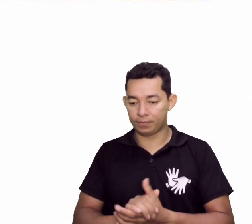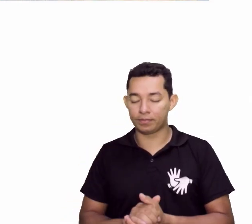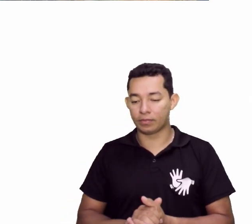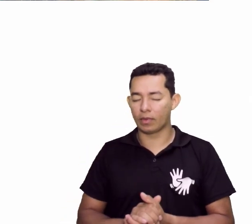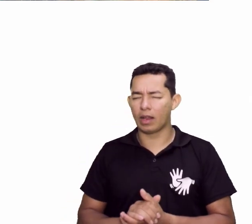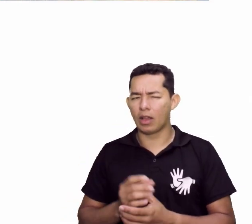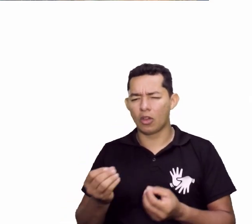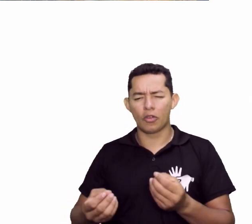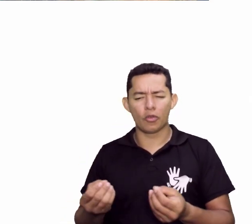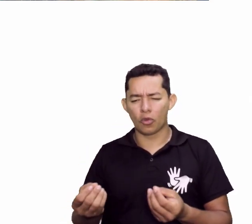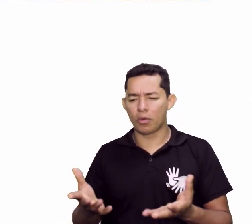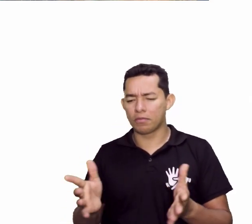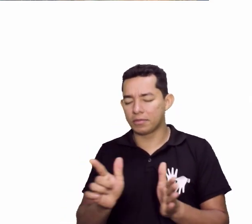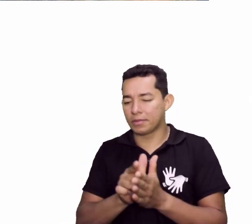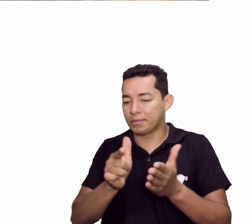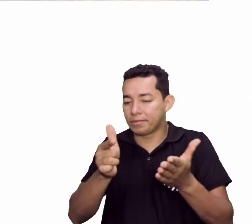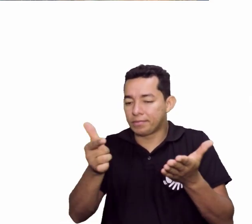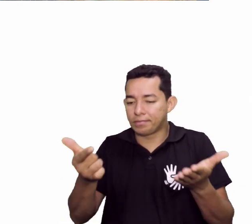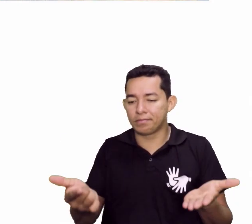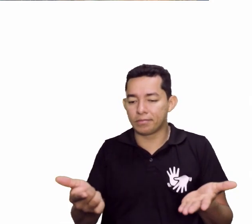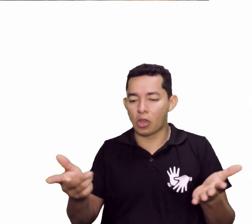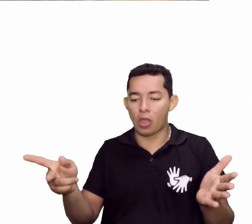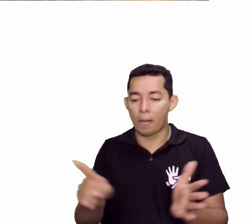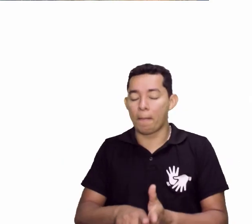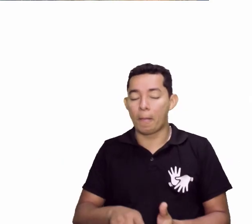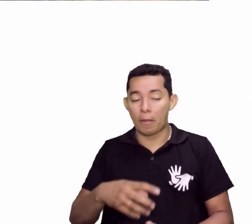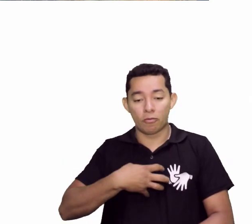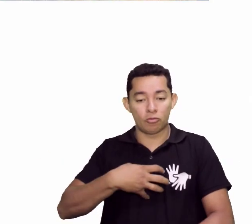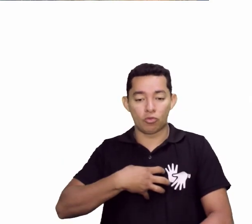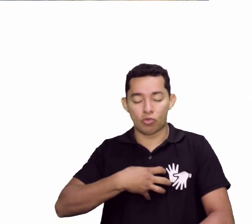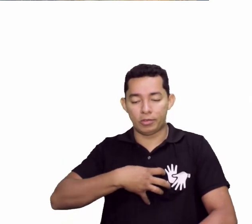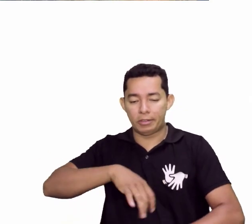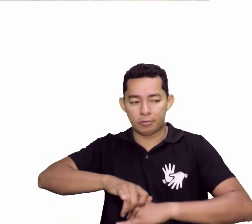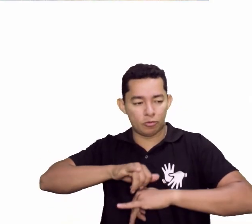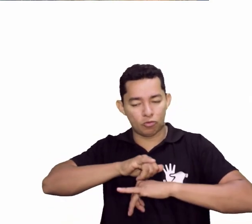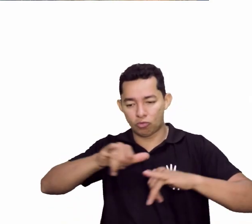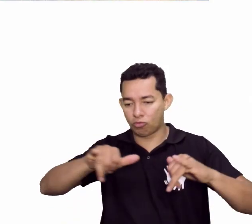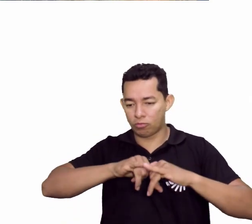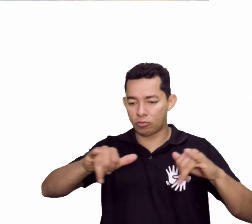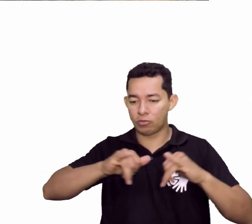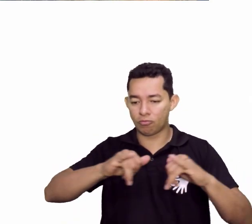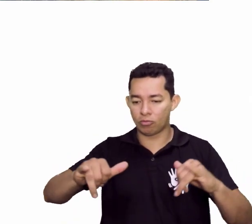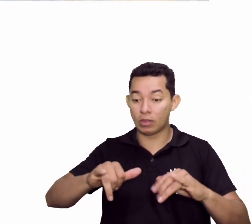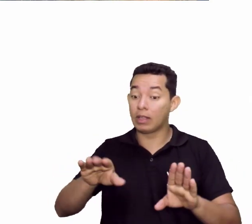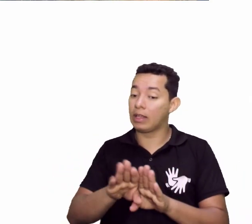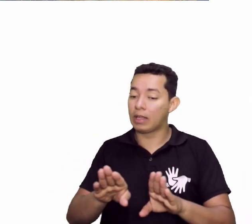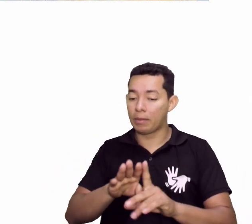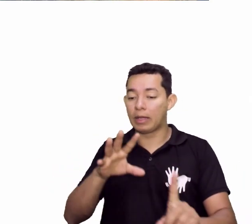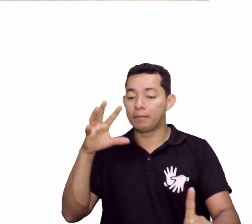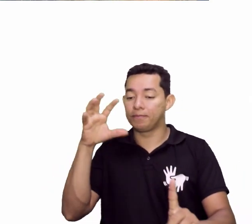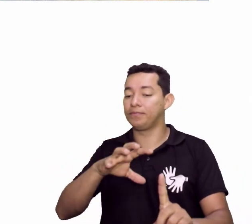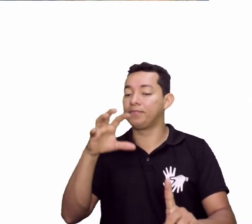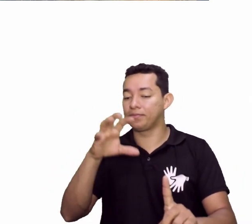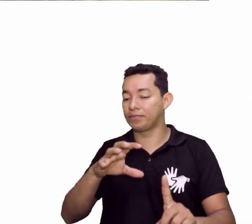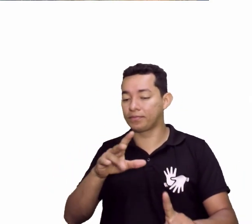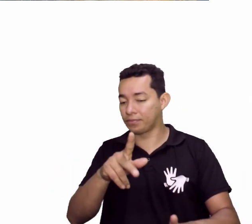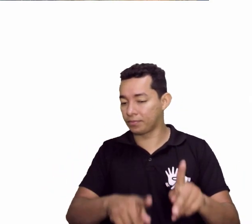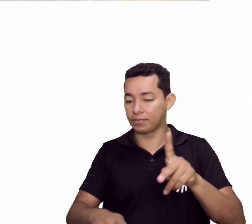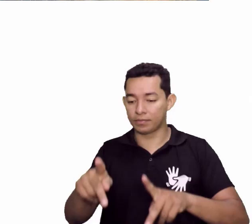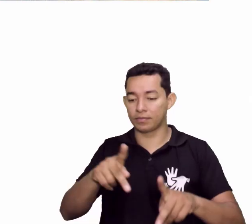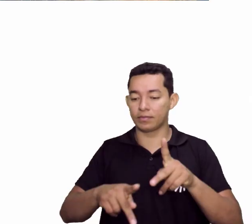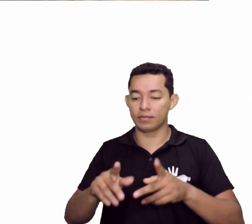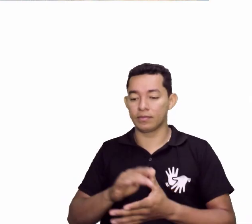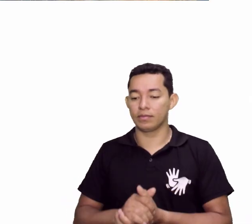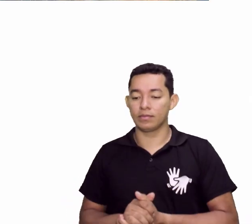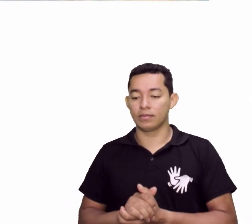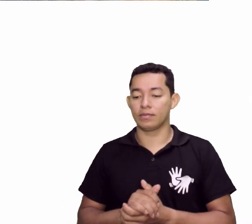de jornal daquele tempo, né, a maneira de mostrar, influenciar a população, né, para